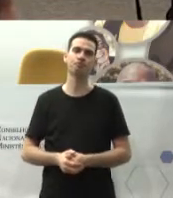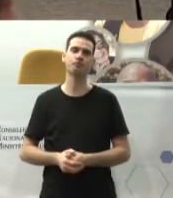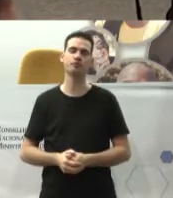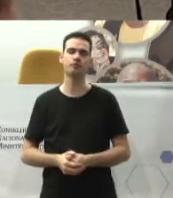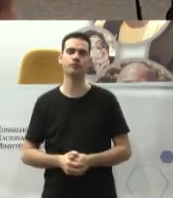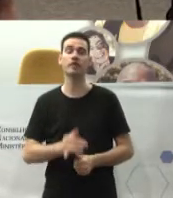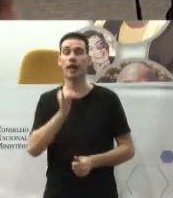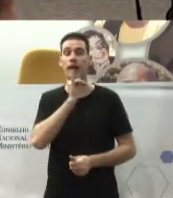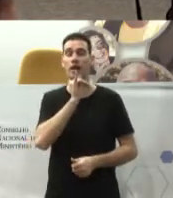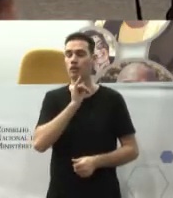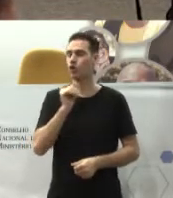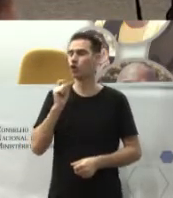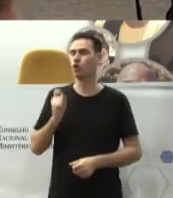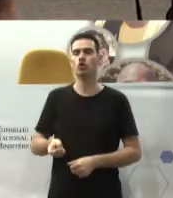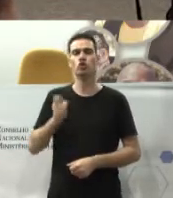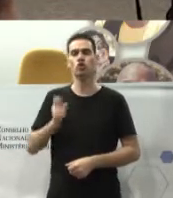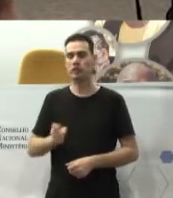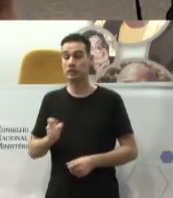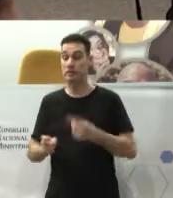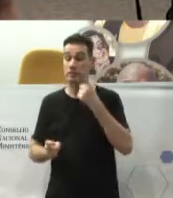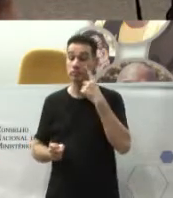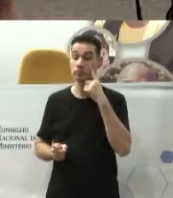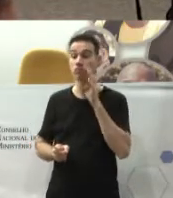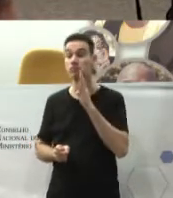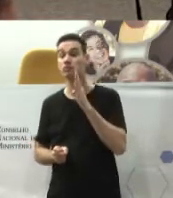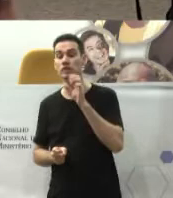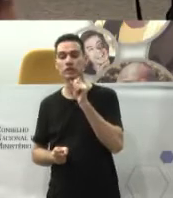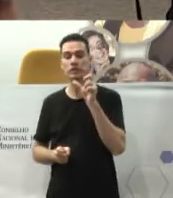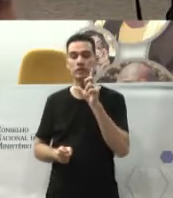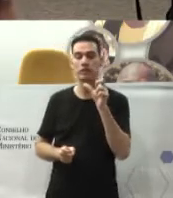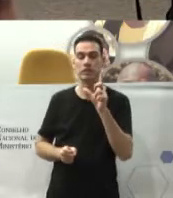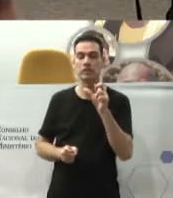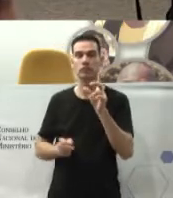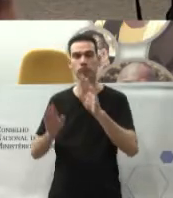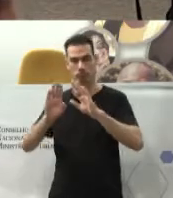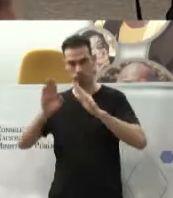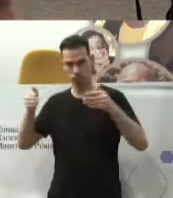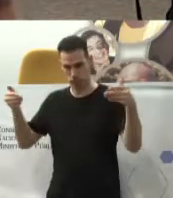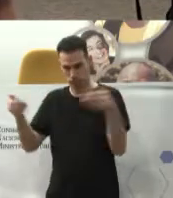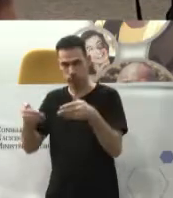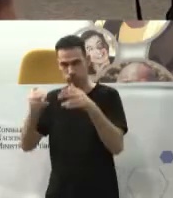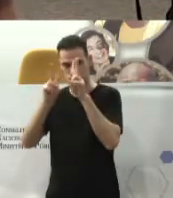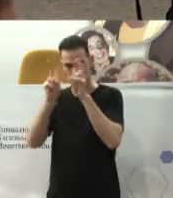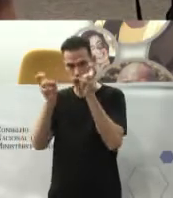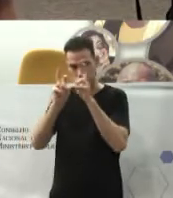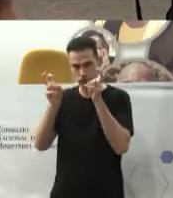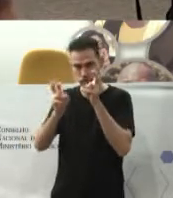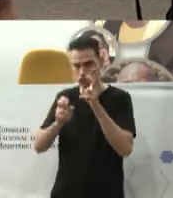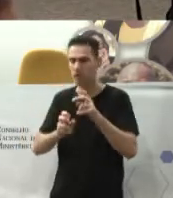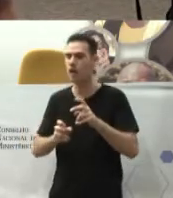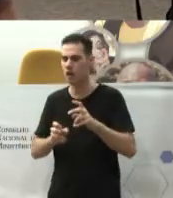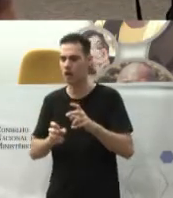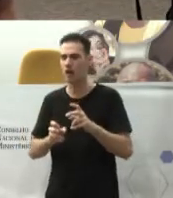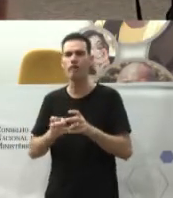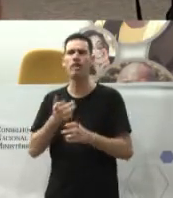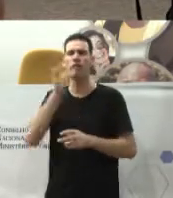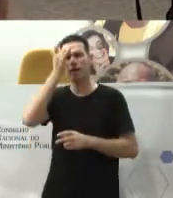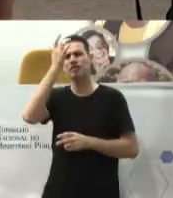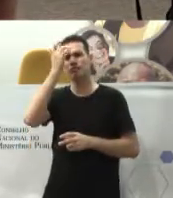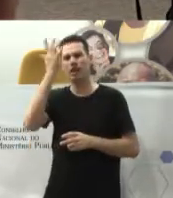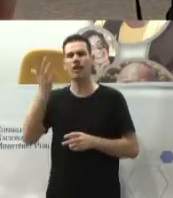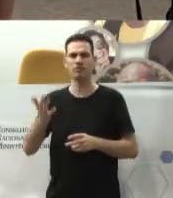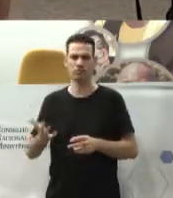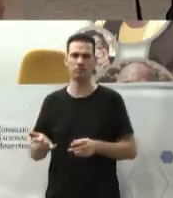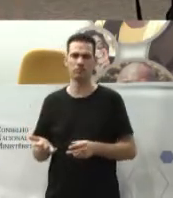vez que o juiz ele vai estar atento e se especializando somente nesse tipo de demanda, tudo fica mais